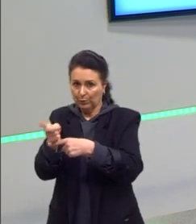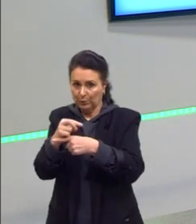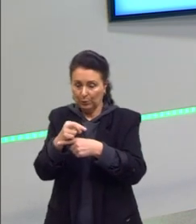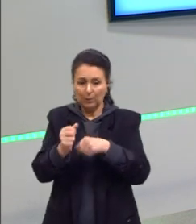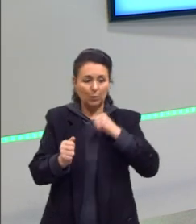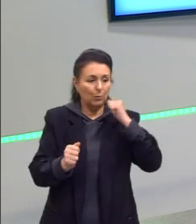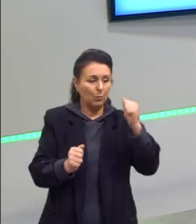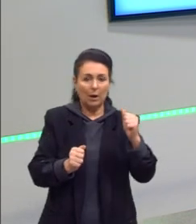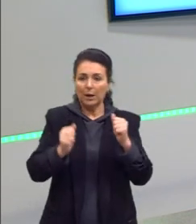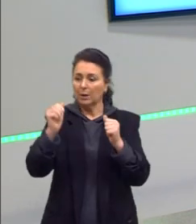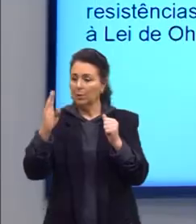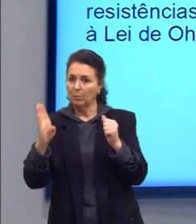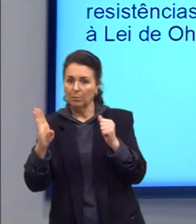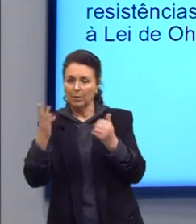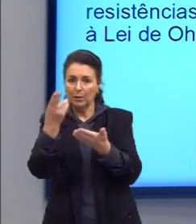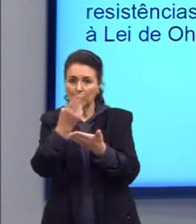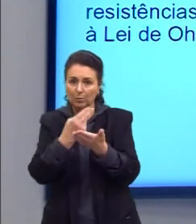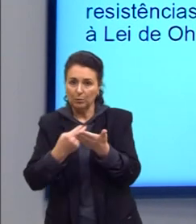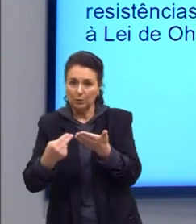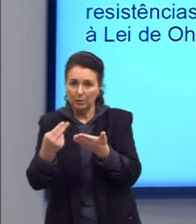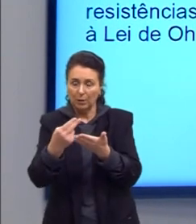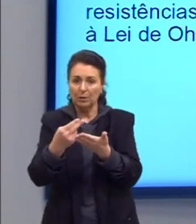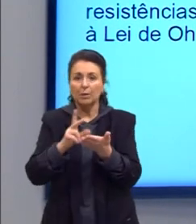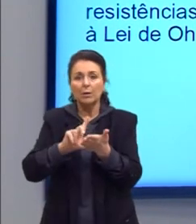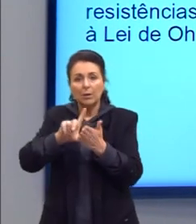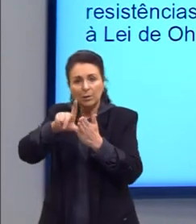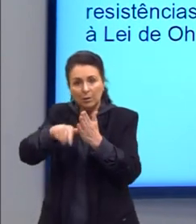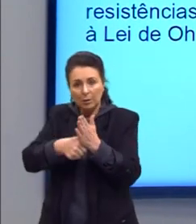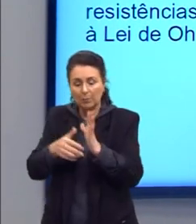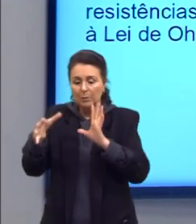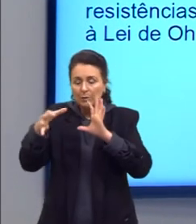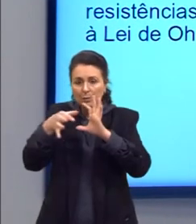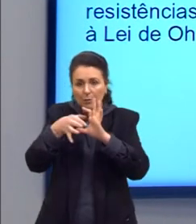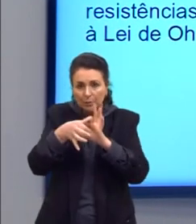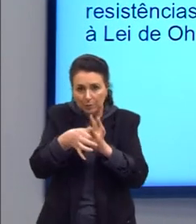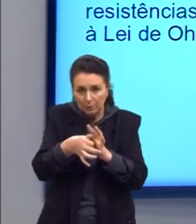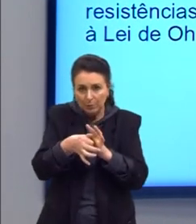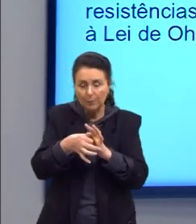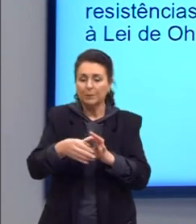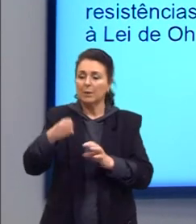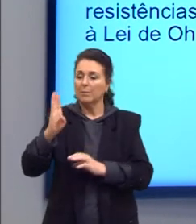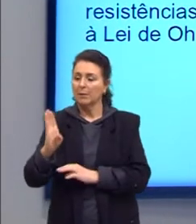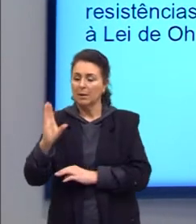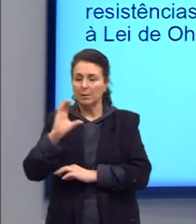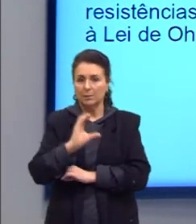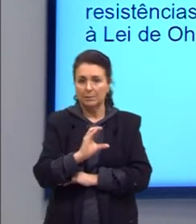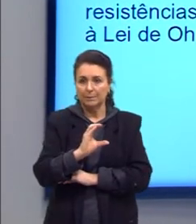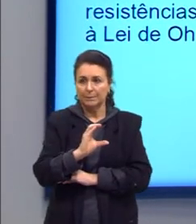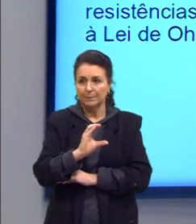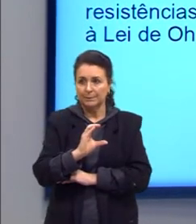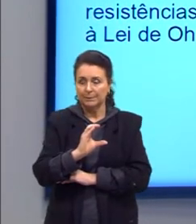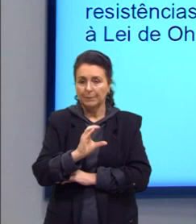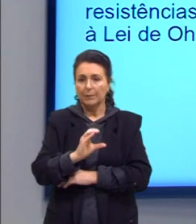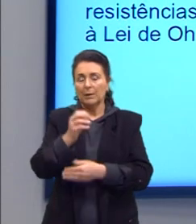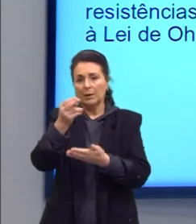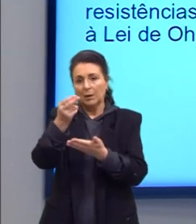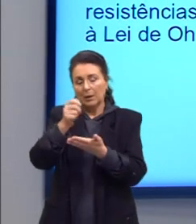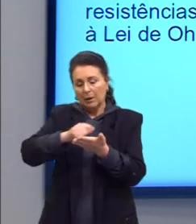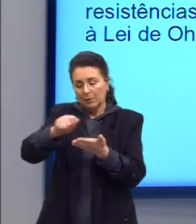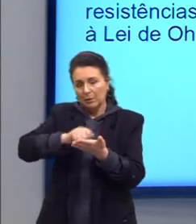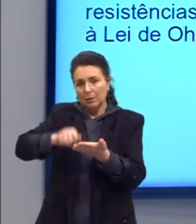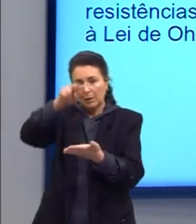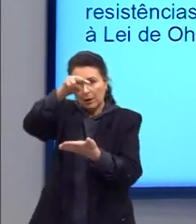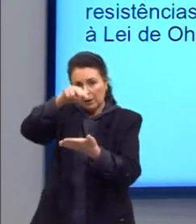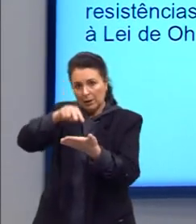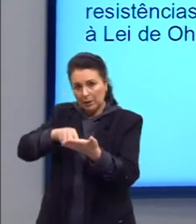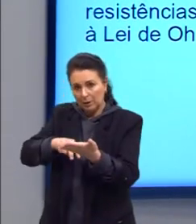A e B do desenho e em seguida conectar com os terminais B e C anotando Então as